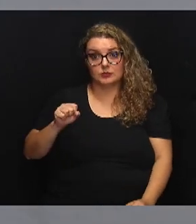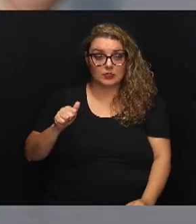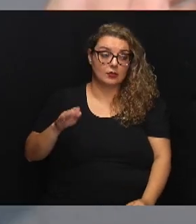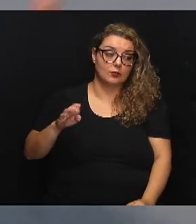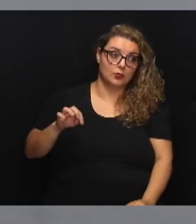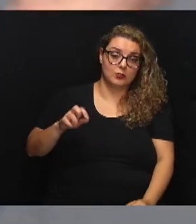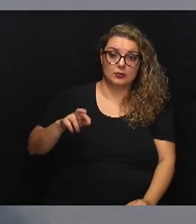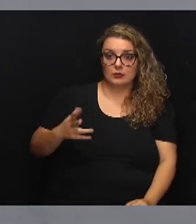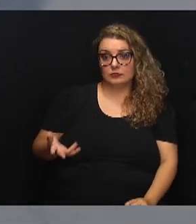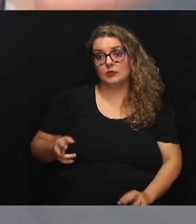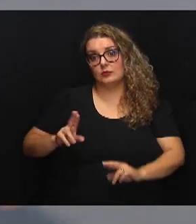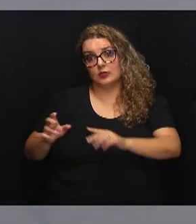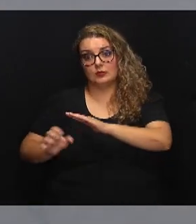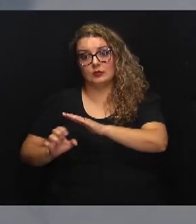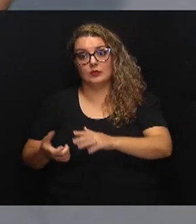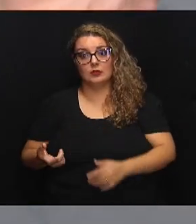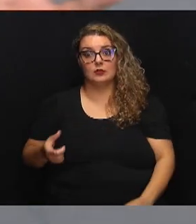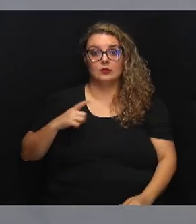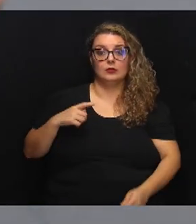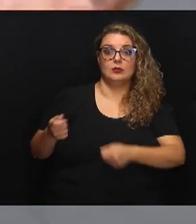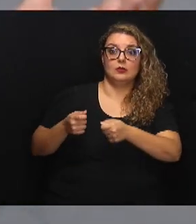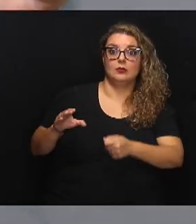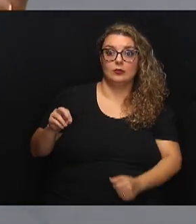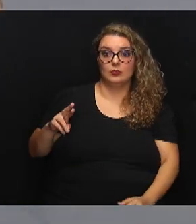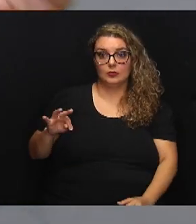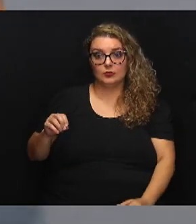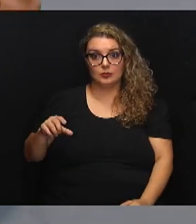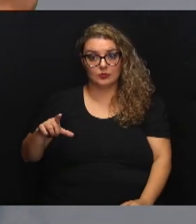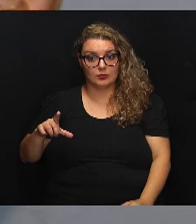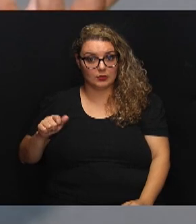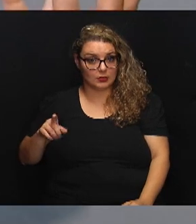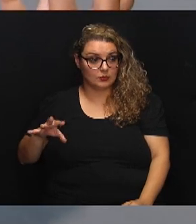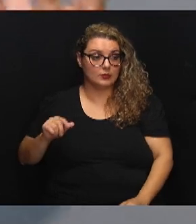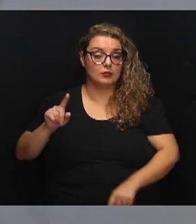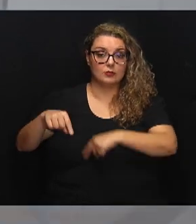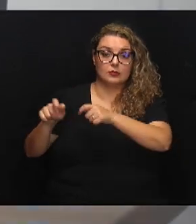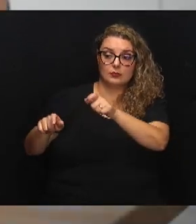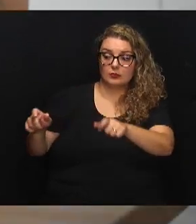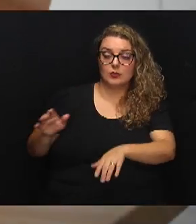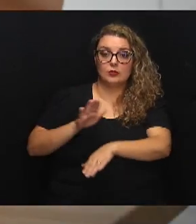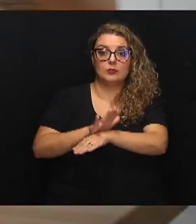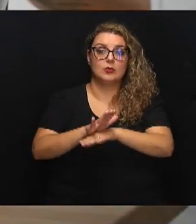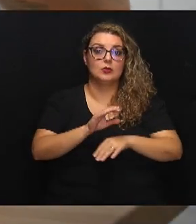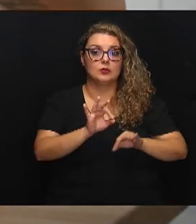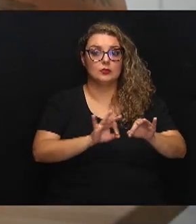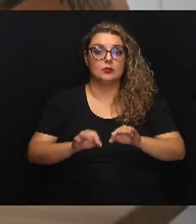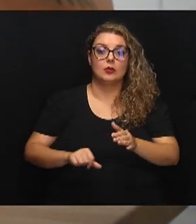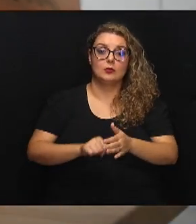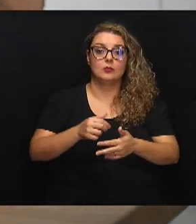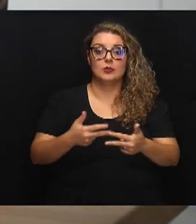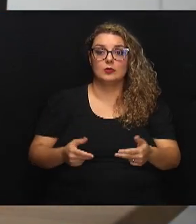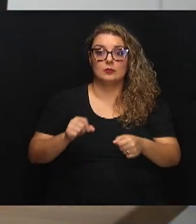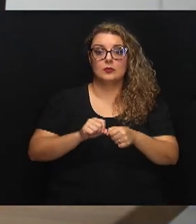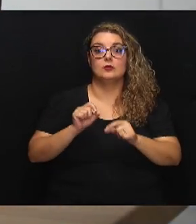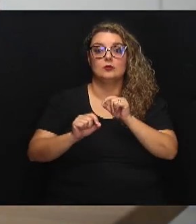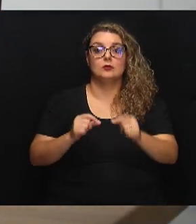tenho empresa, controladoria, tenho governança, tenho outras pessoas que me ajudam na organização. Então eu digo que o primeiro passo que a gente tem que fazer é